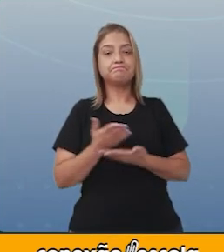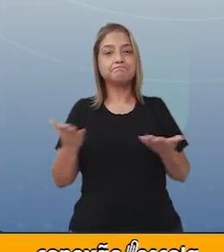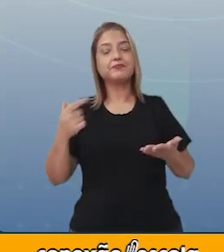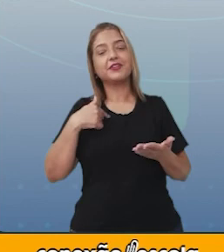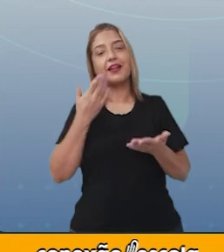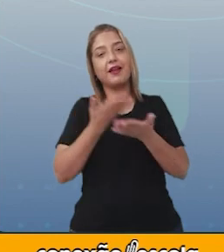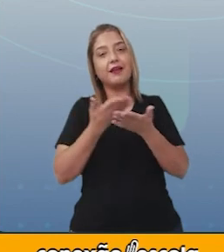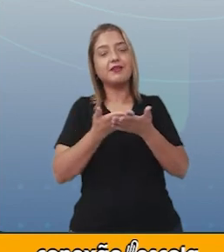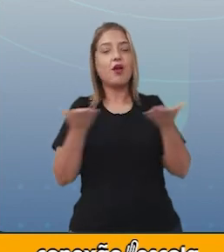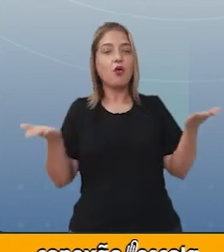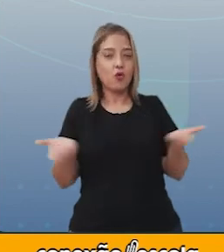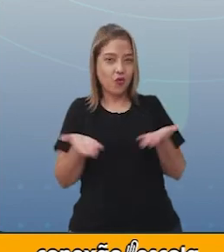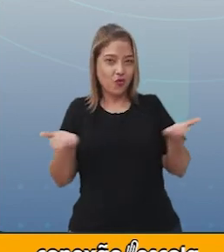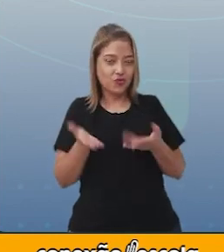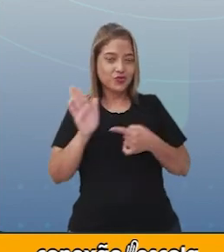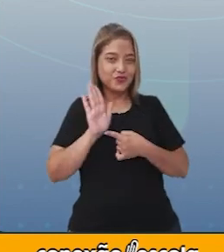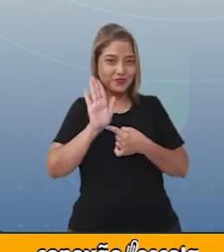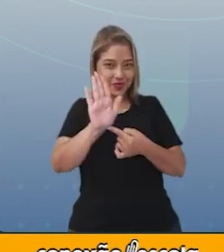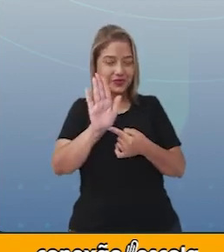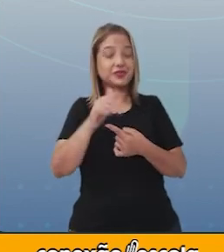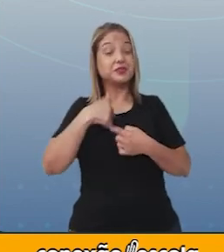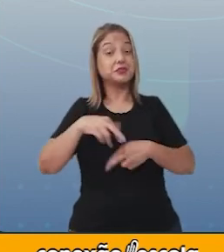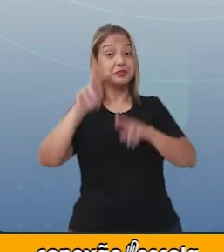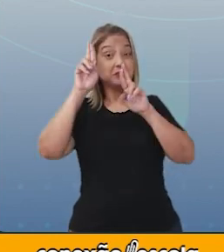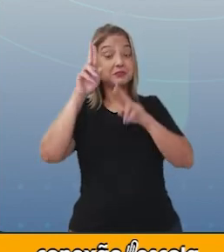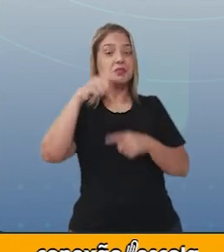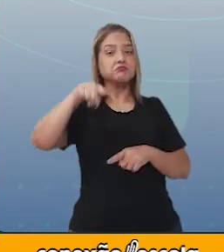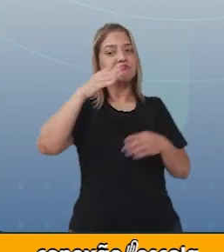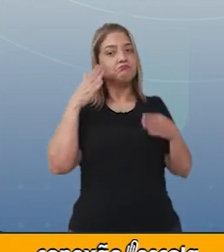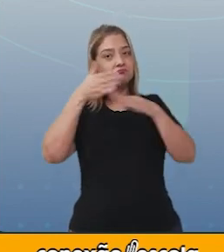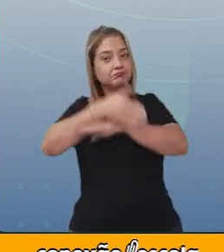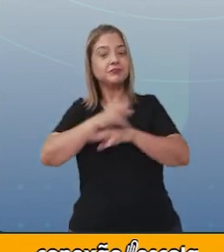essa foi a nossa videoaula de hoje. Espero